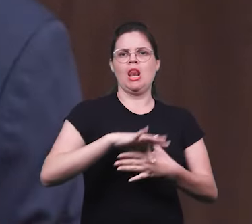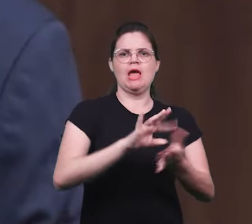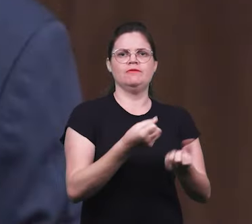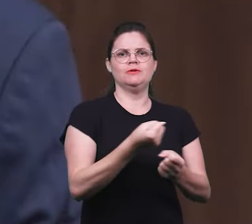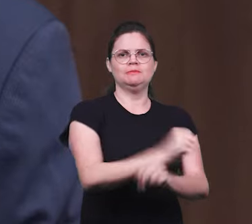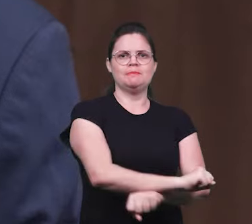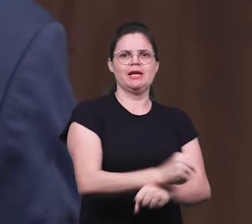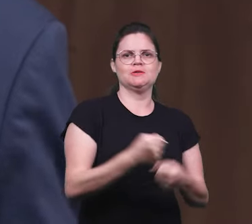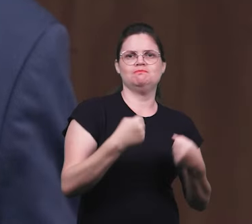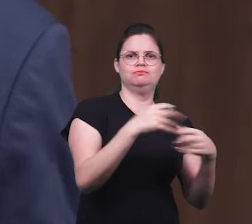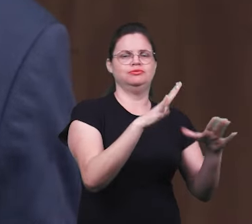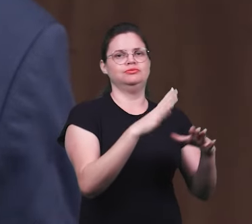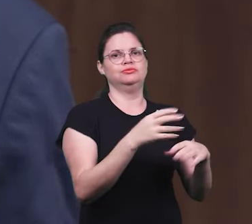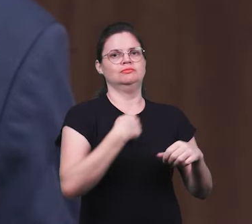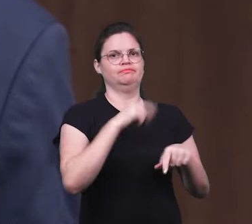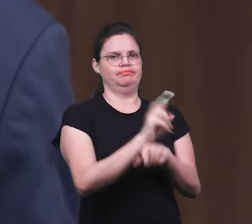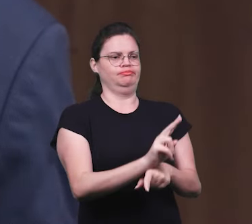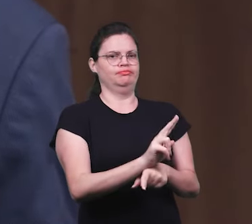mandou açoitar,